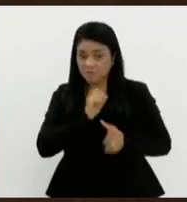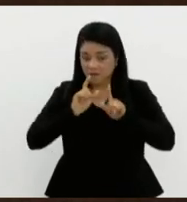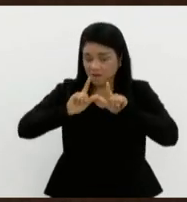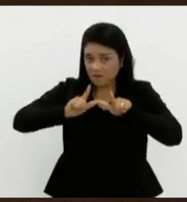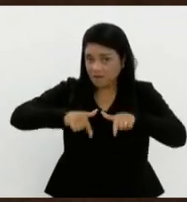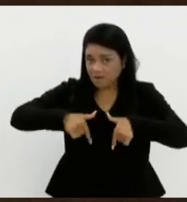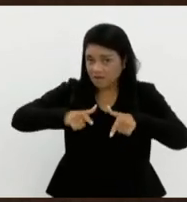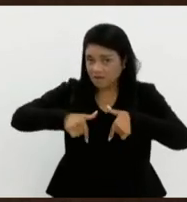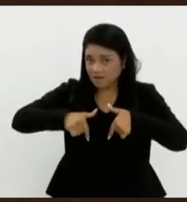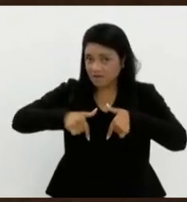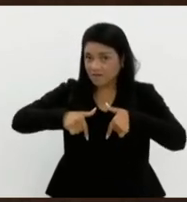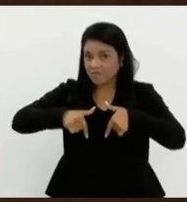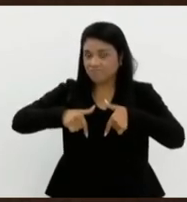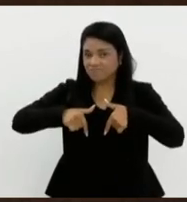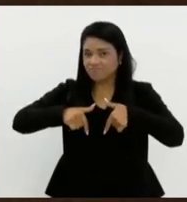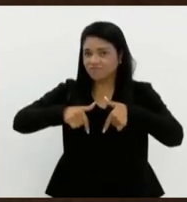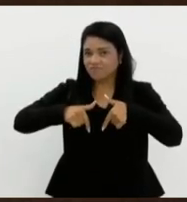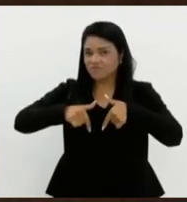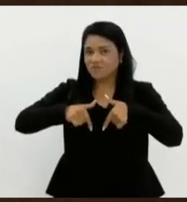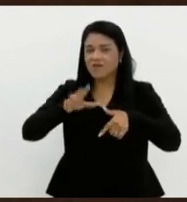ama o próprio Deus.